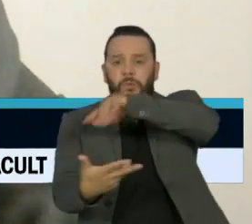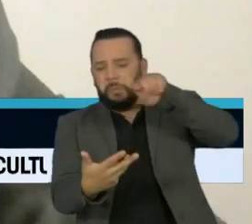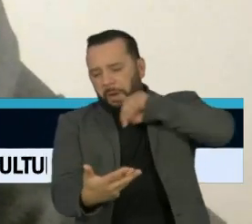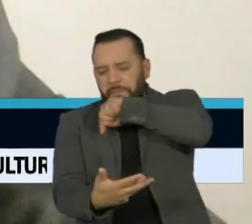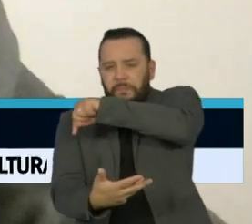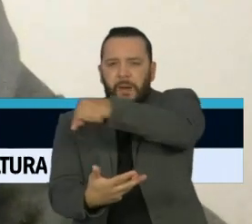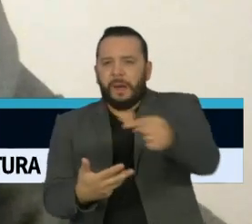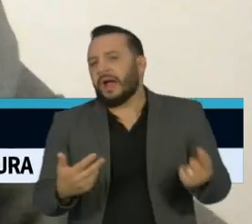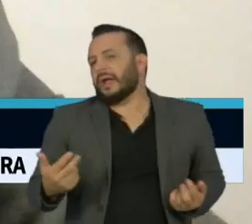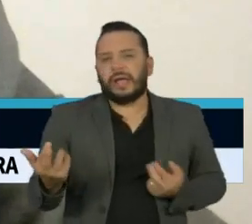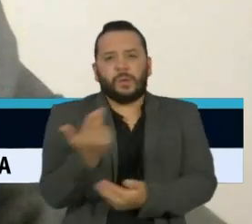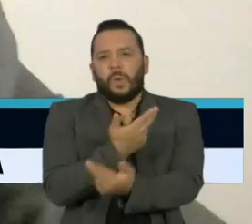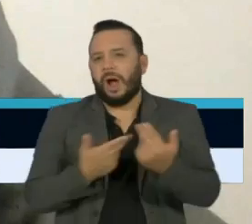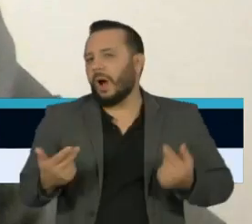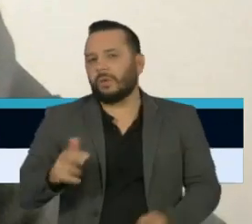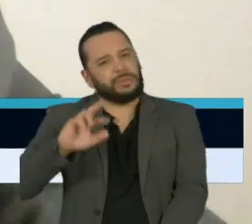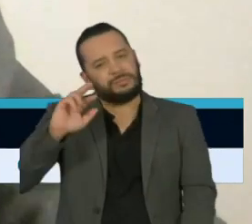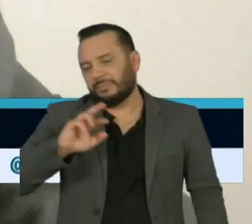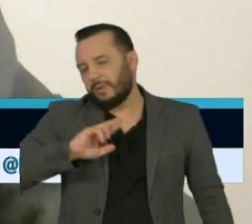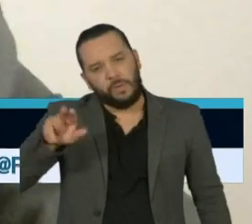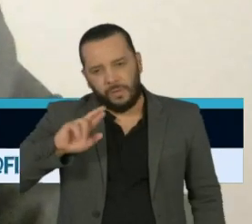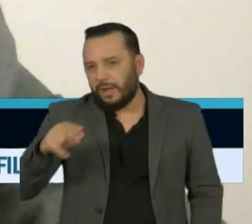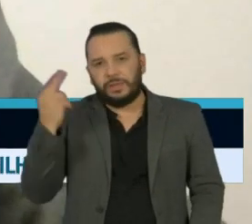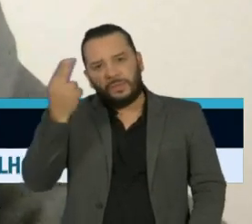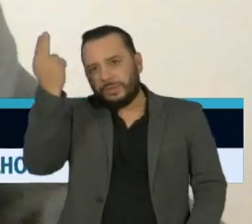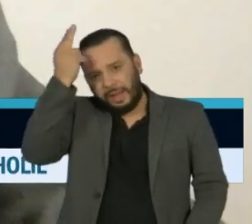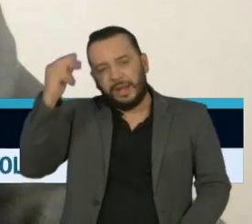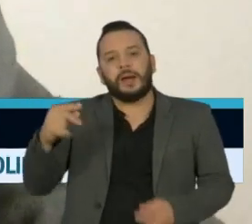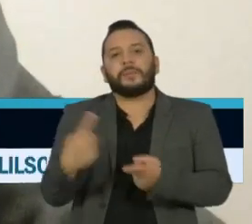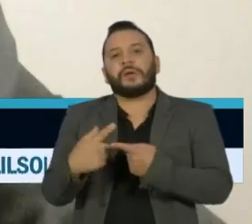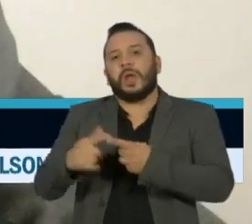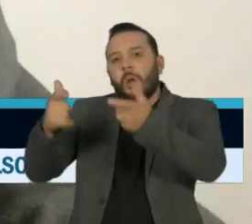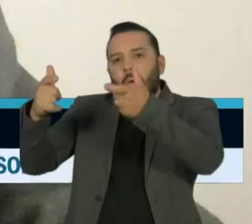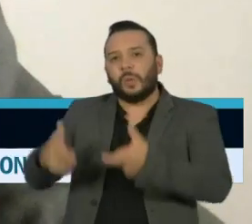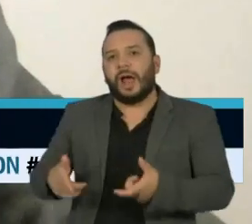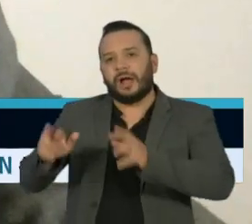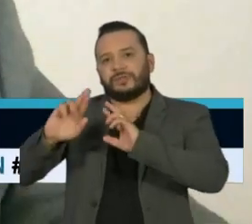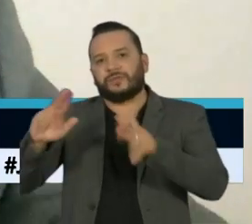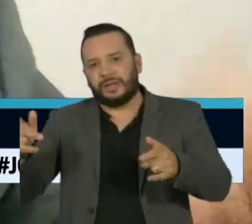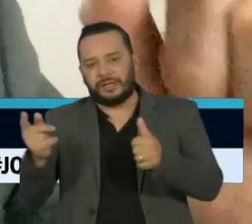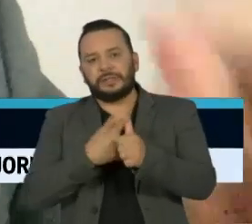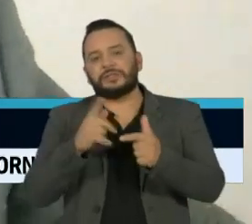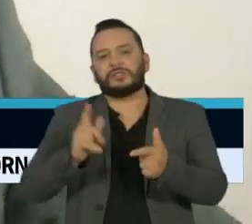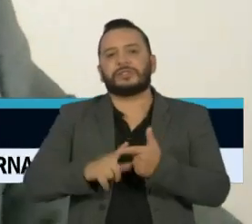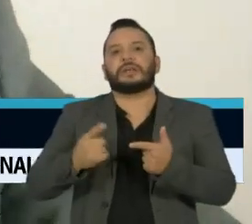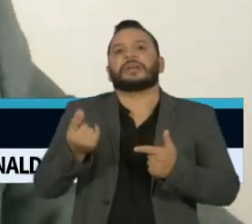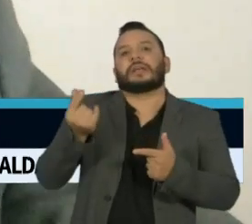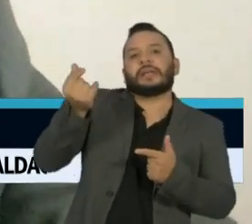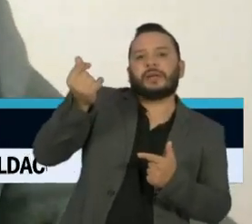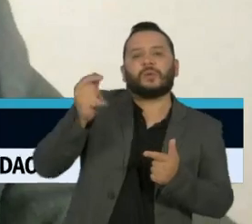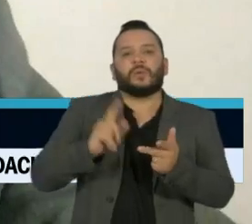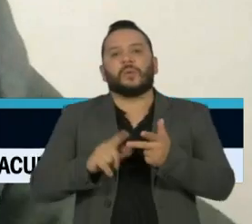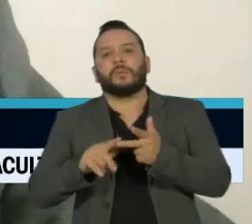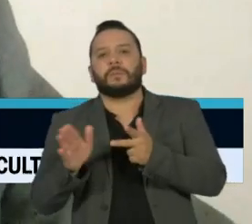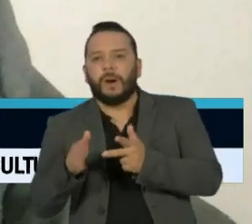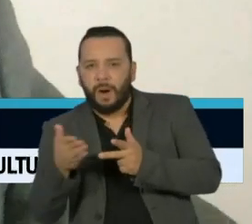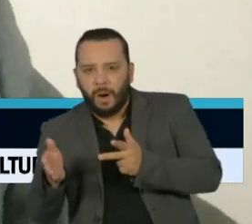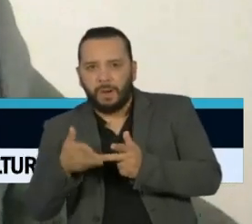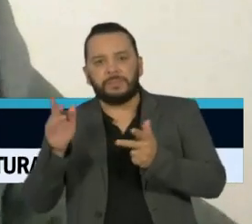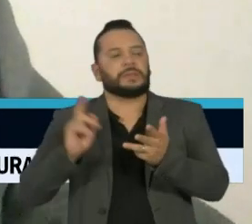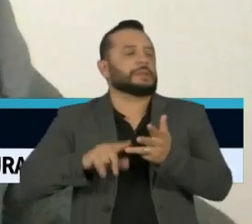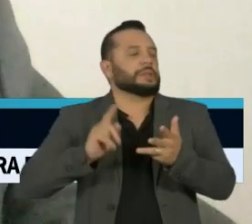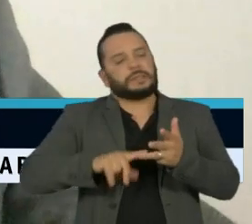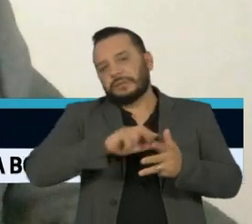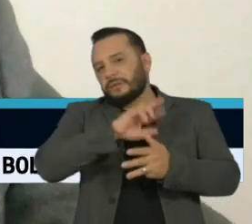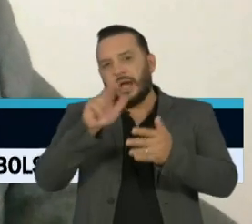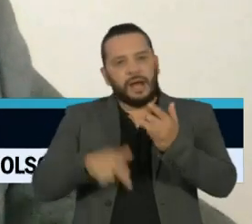têm circunstâncias diferentes, realidades regionais, sociais diferentes. Apesar de tudo isso, há uma disposição,